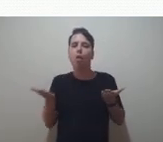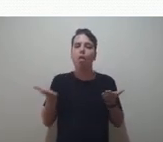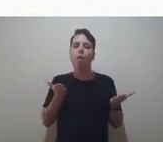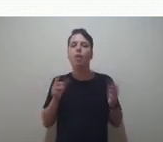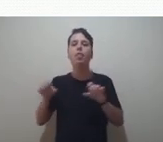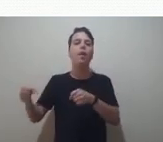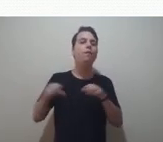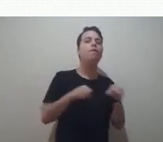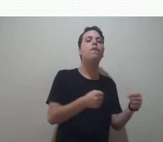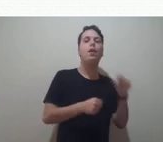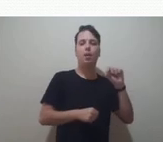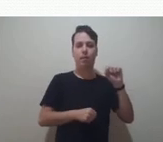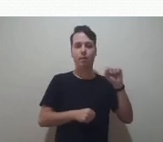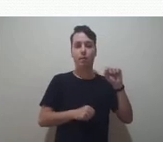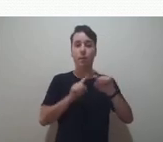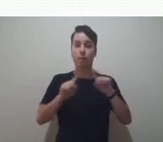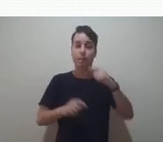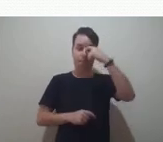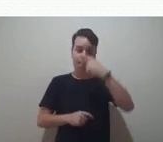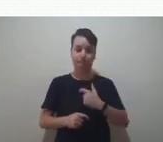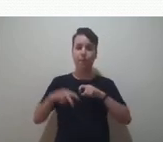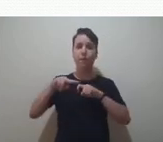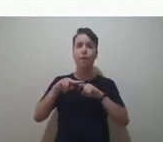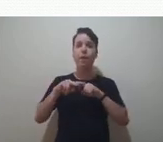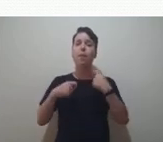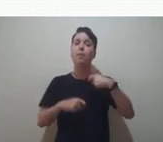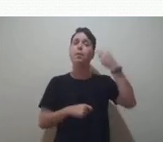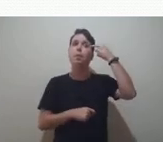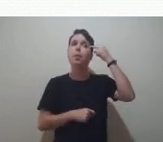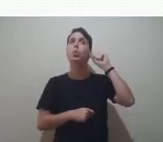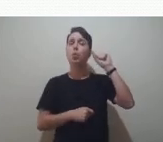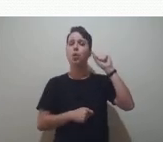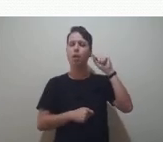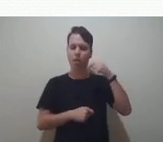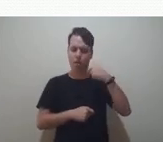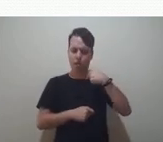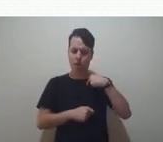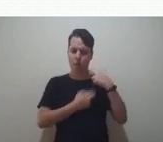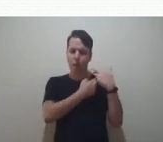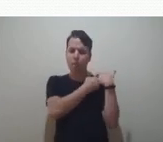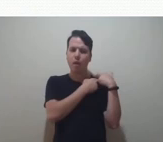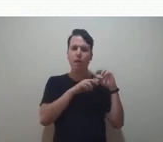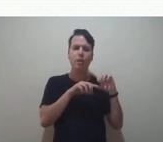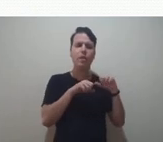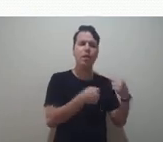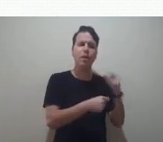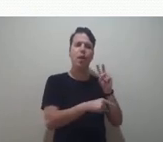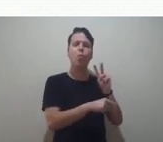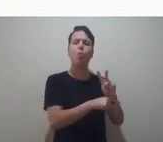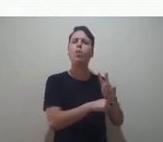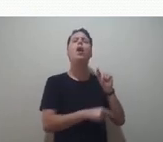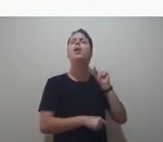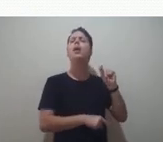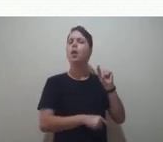Porém, os veterinários eles devem ter sempre em mente quem ele está lá para cuidar